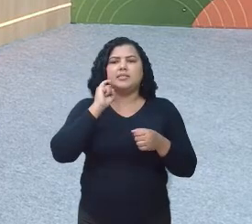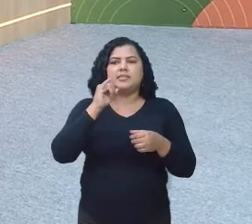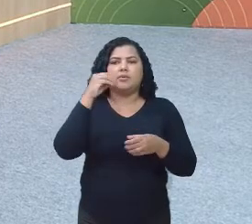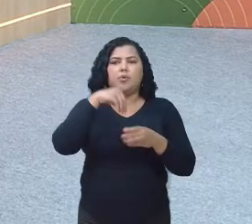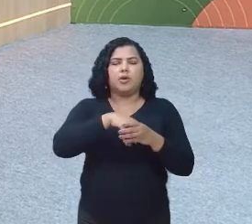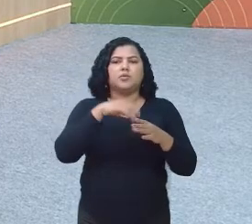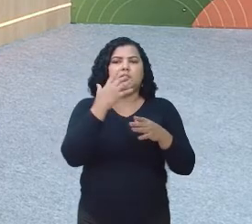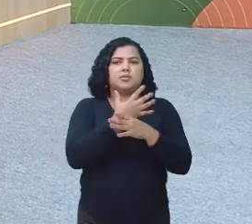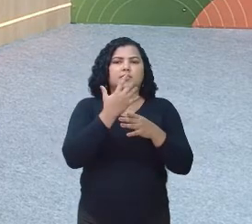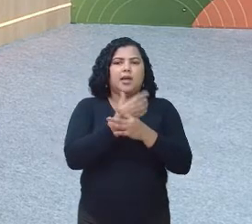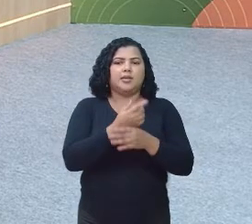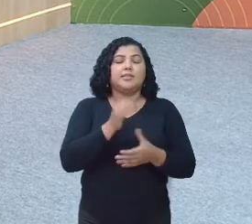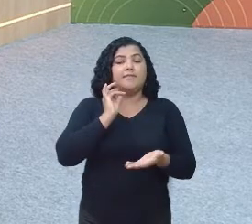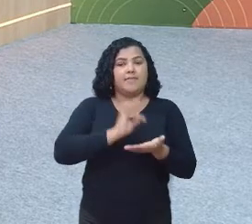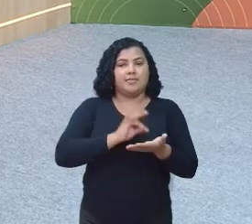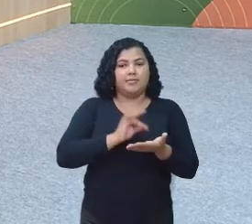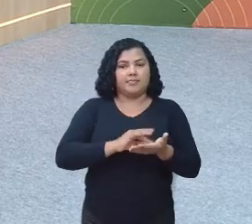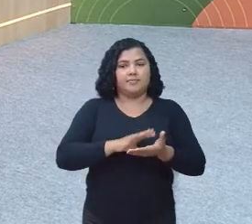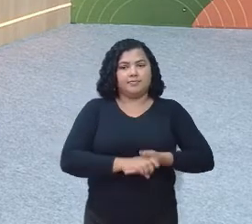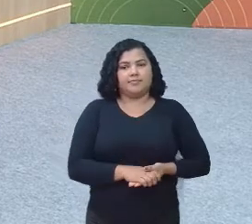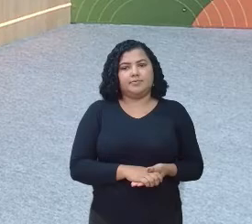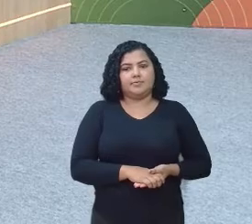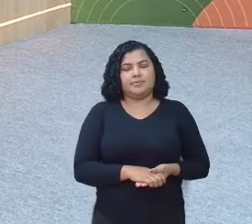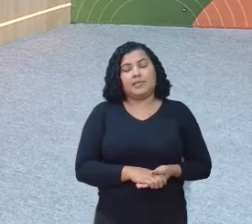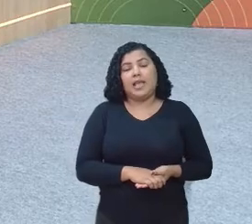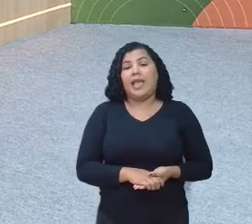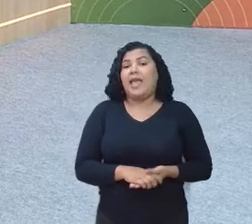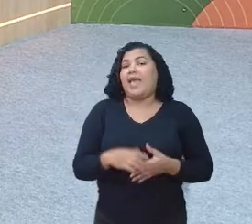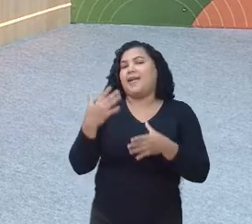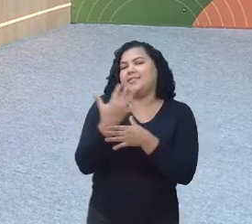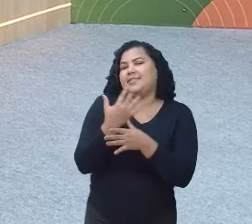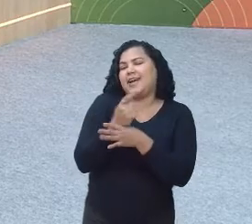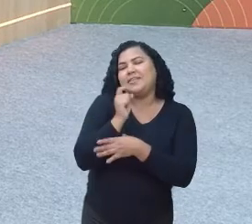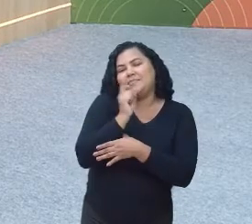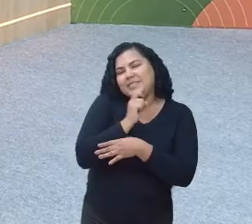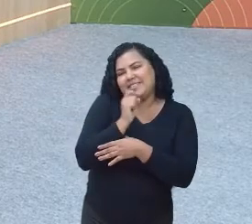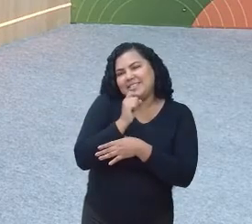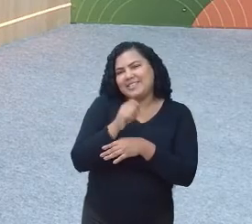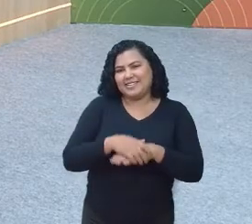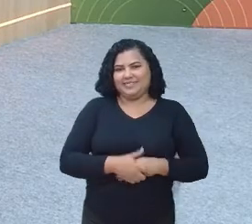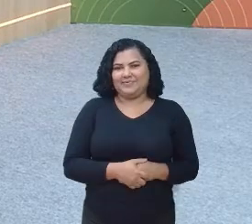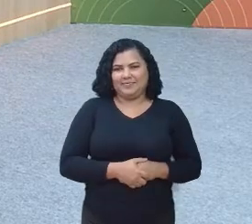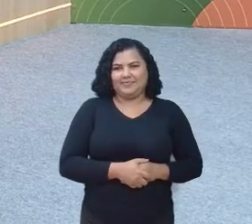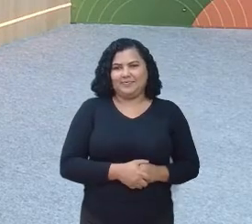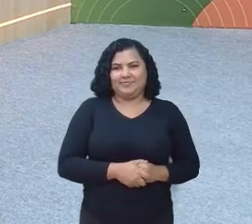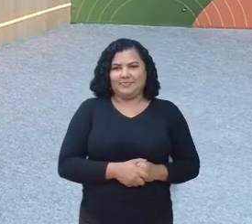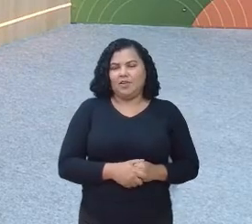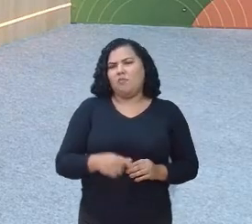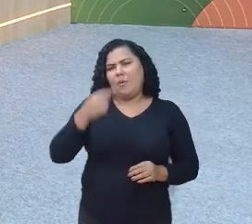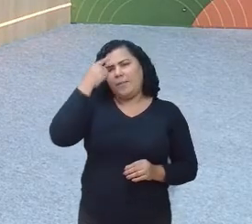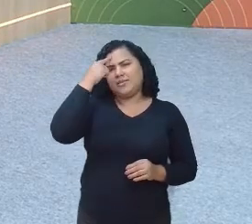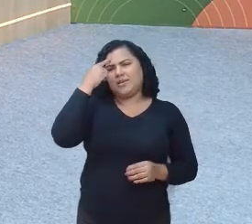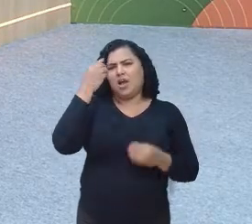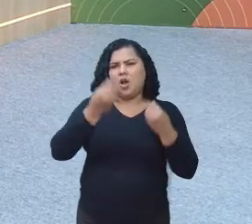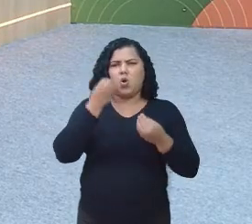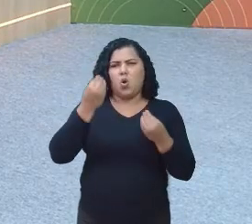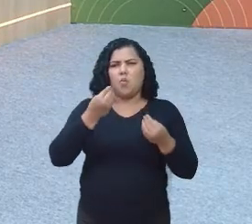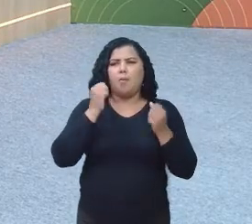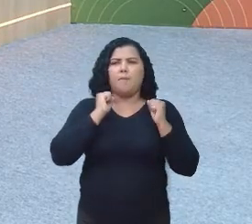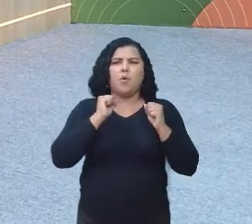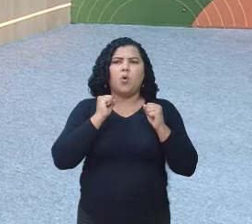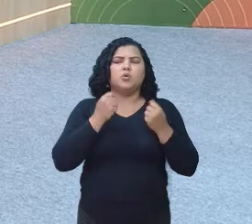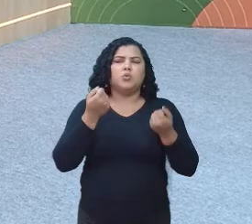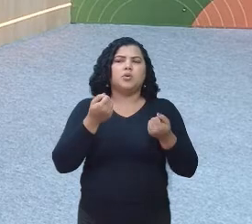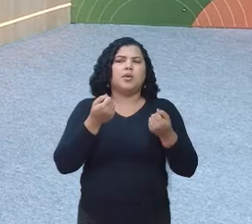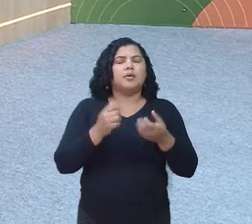cidade de verdade. Então, o título da cidade é A Cidade de Faz de Conta. Vamos pensar nesse título, como é que a gente poderia